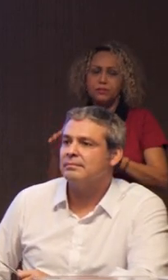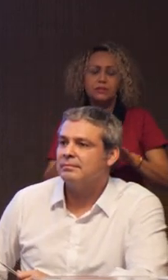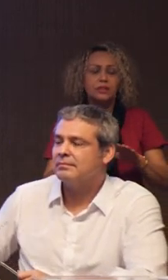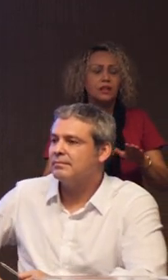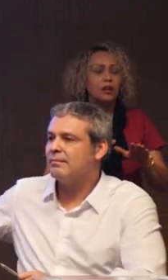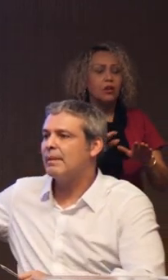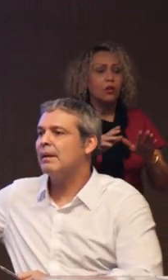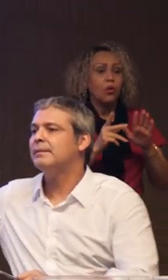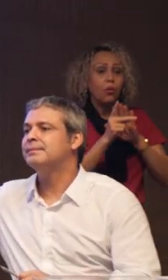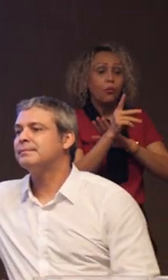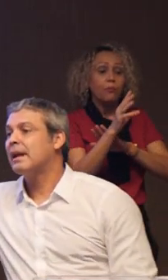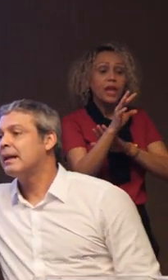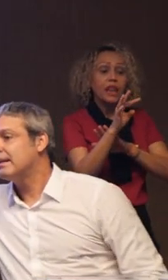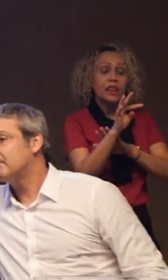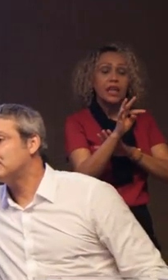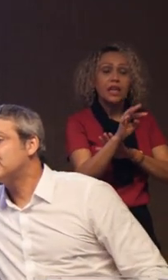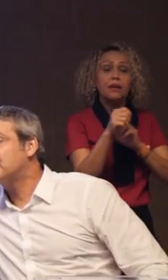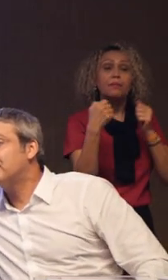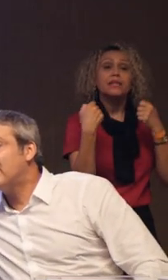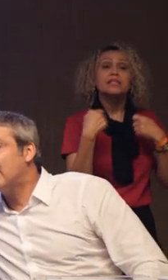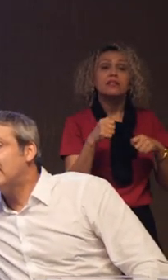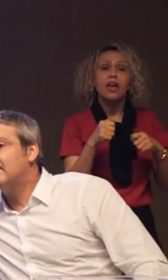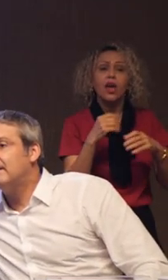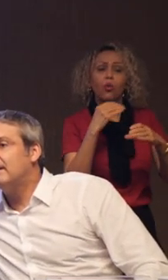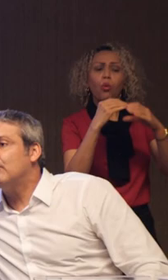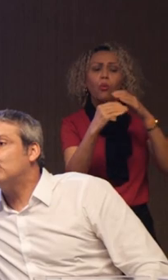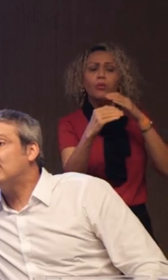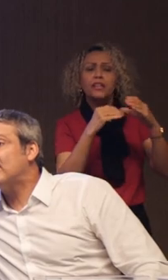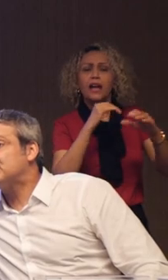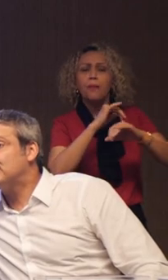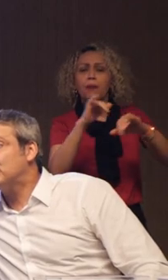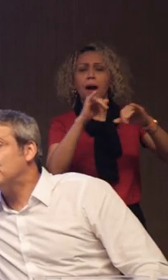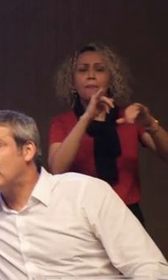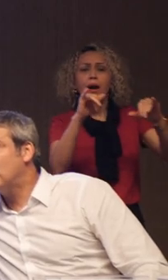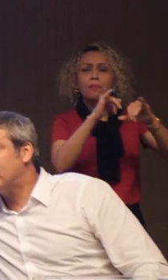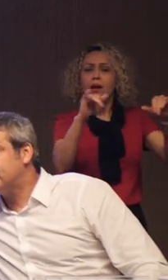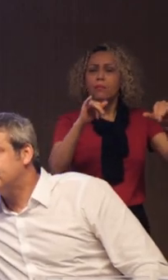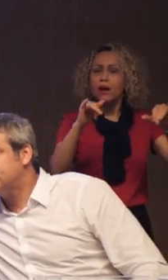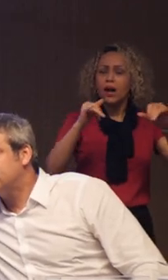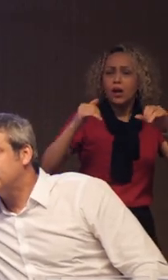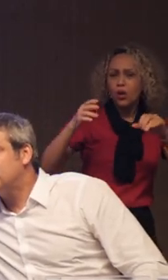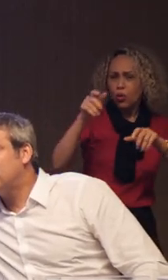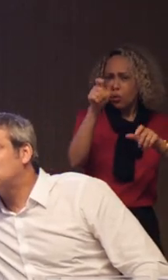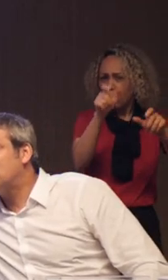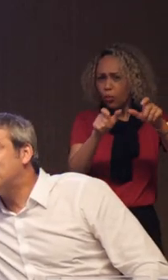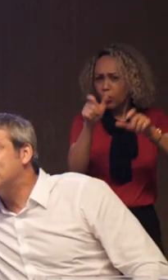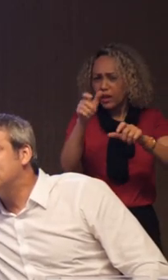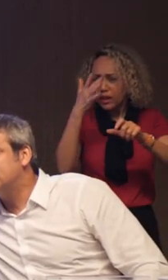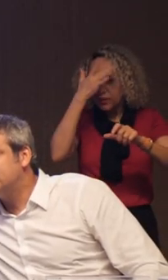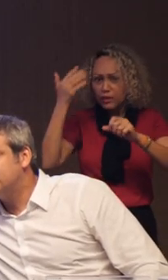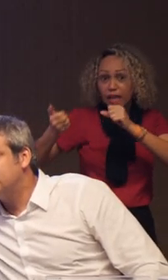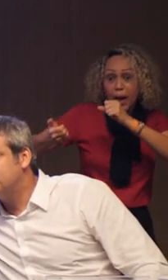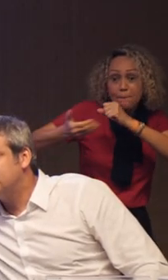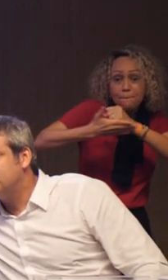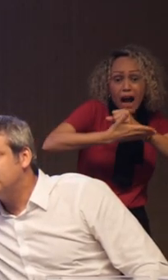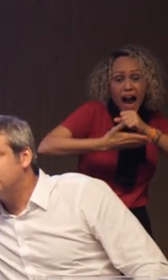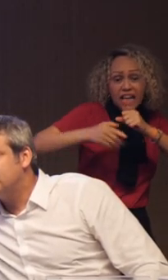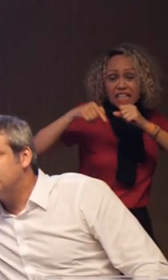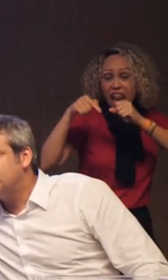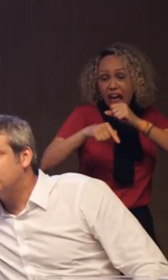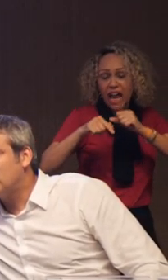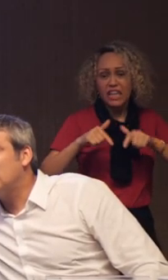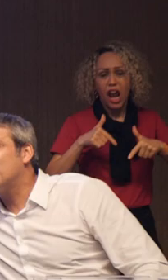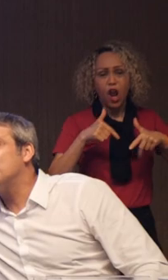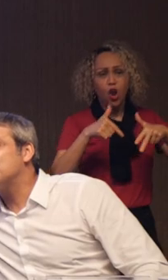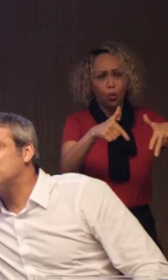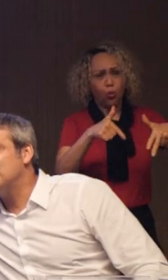a base. E para a base e para a população, saindo da bolha, né, com toda a população, mas a base